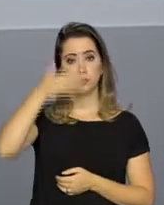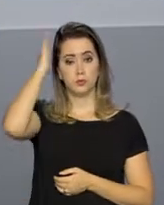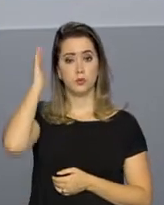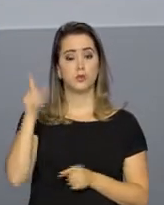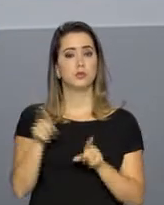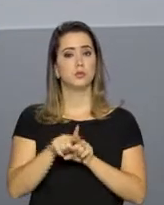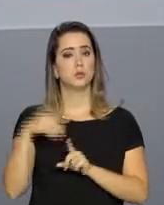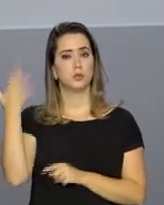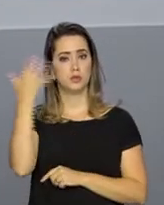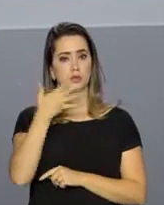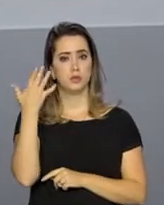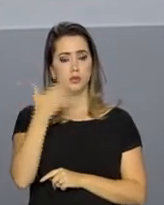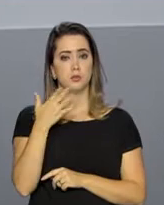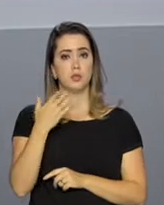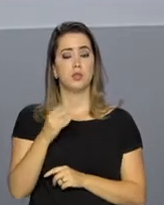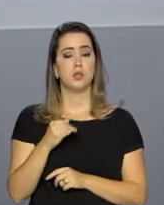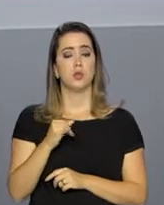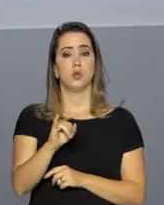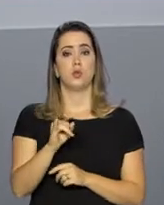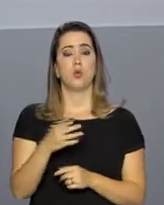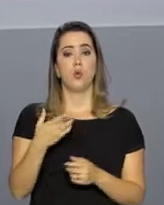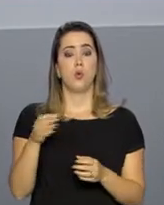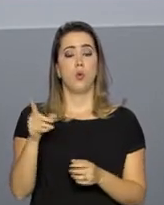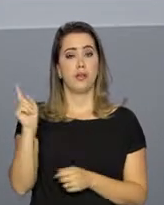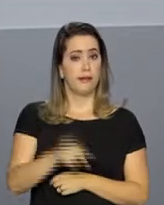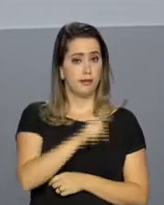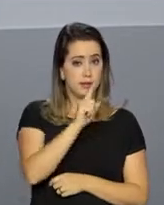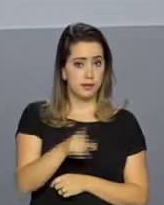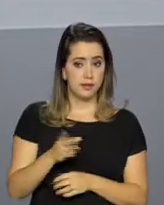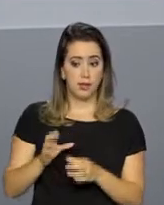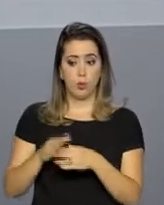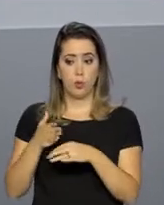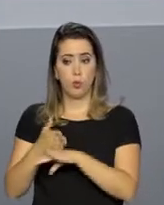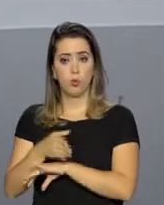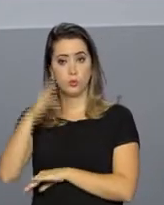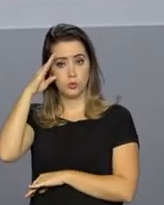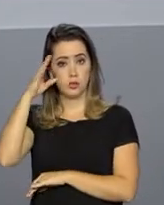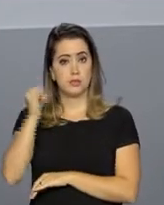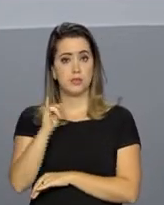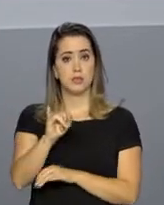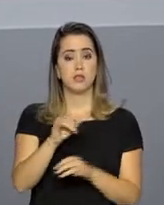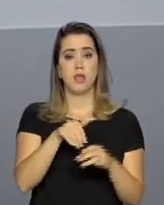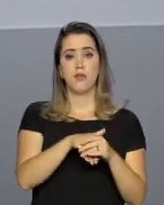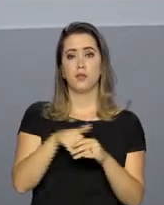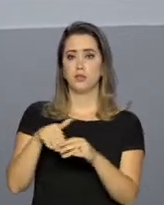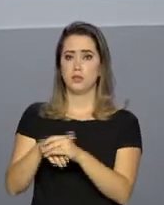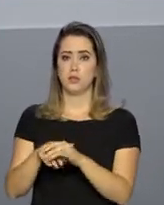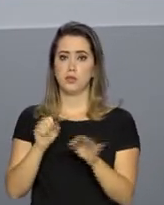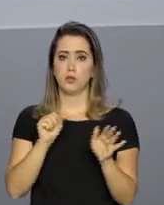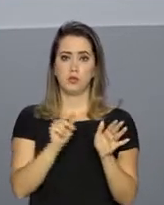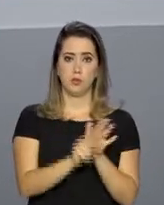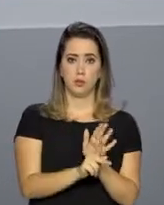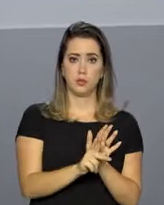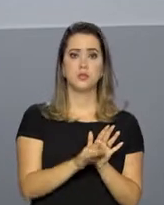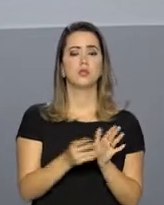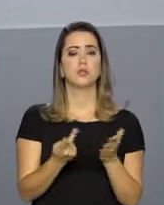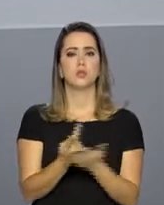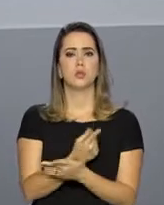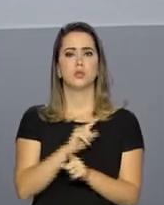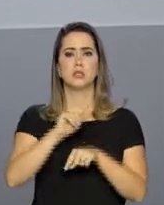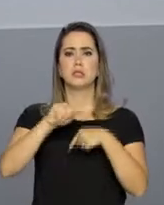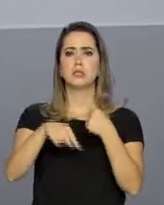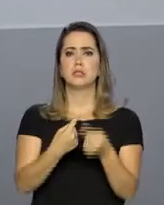explicou que vai cessar a intervenção no rio no momento em que a reforma da previdência estiver pronta para ser votada e após a votação